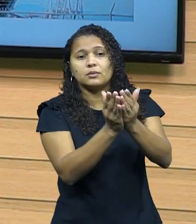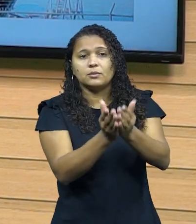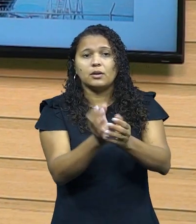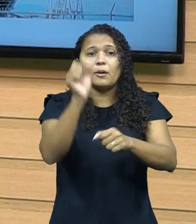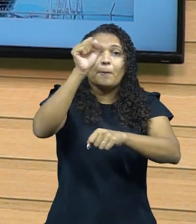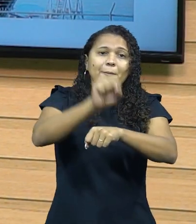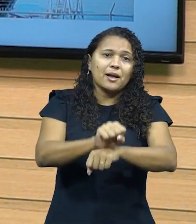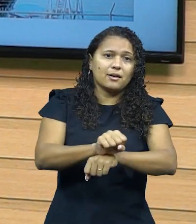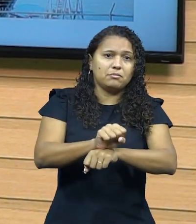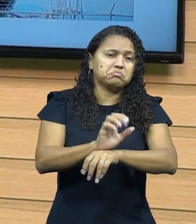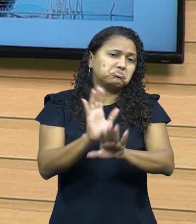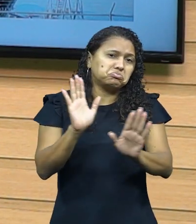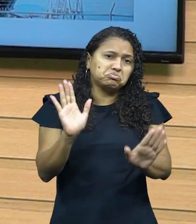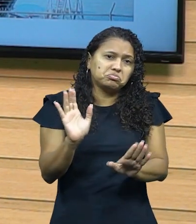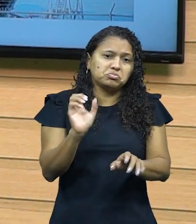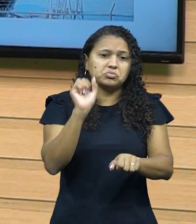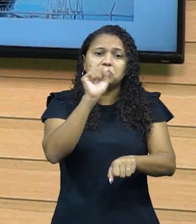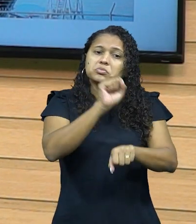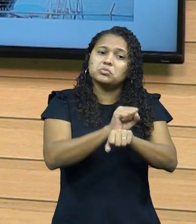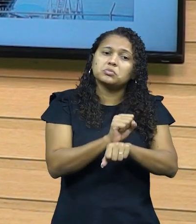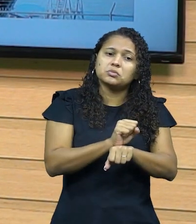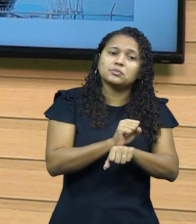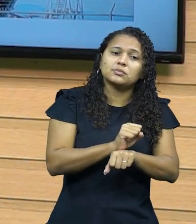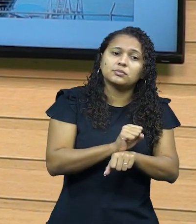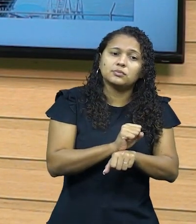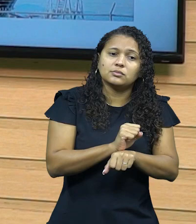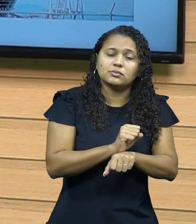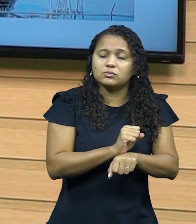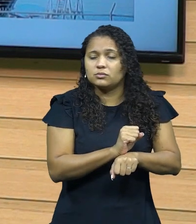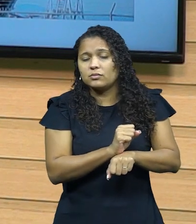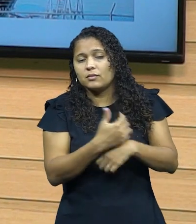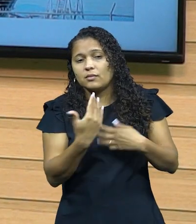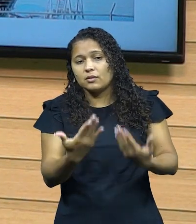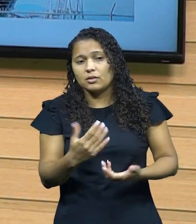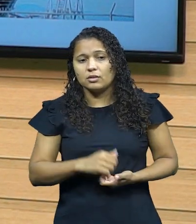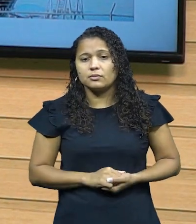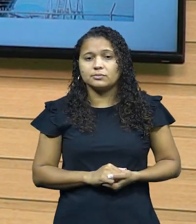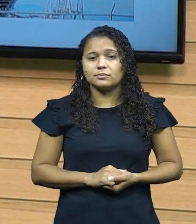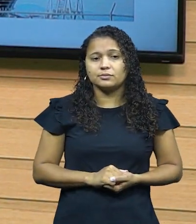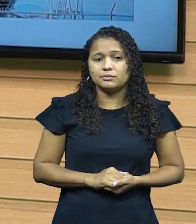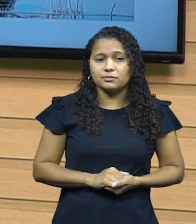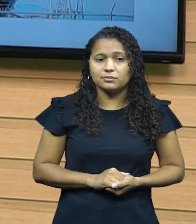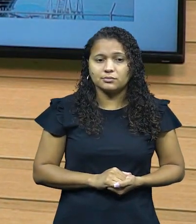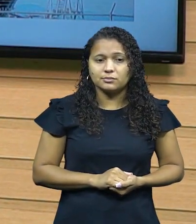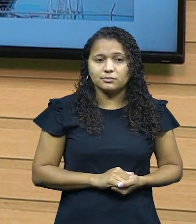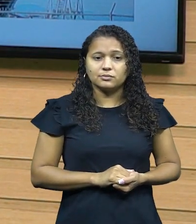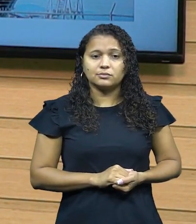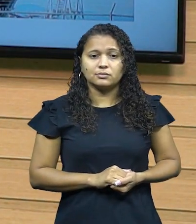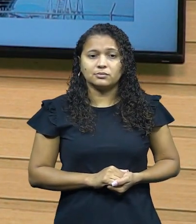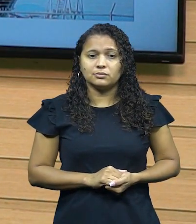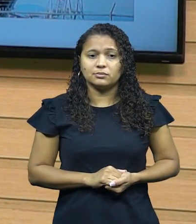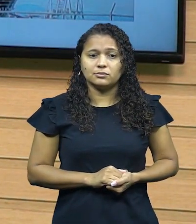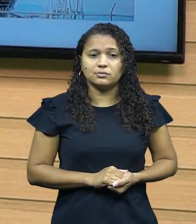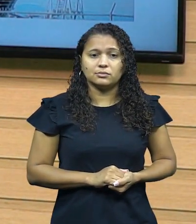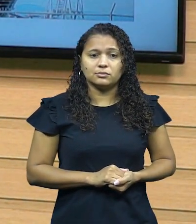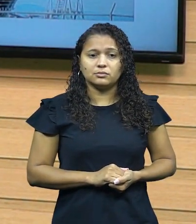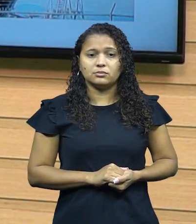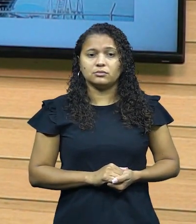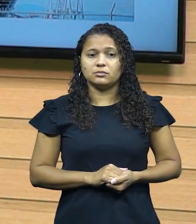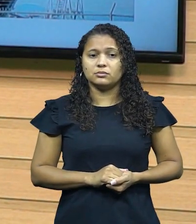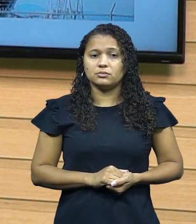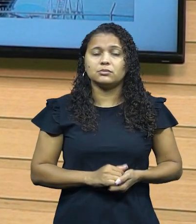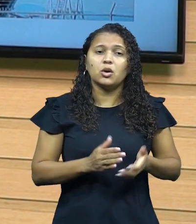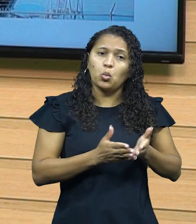um estacionamento, digamos assim, né? Vai acostar. Acostar não, desculpa.